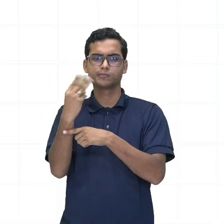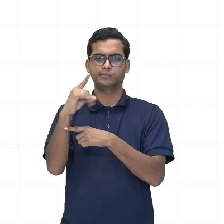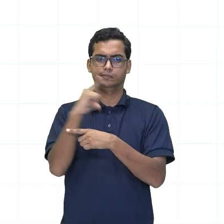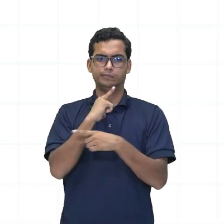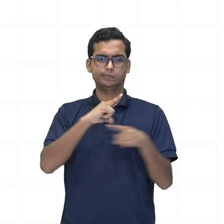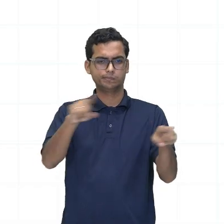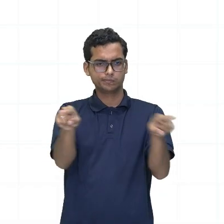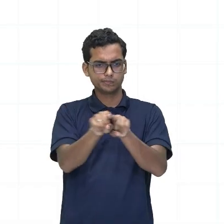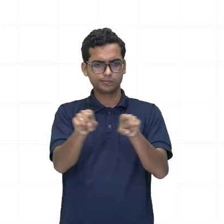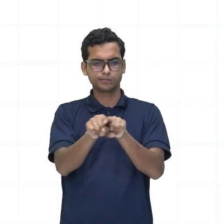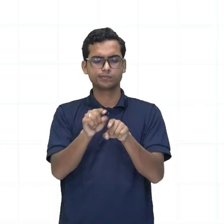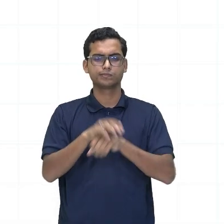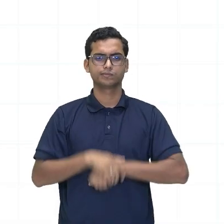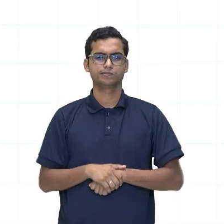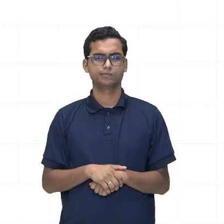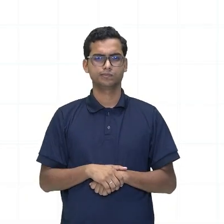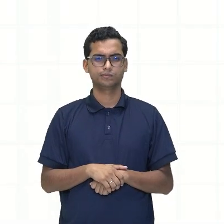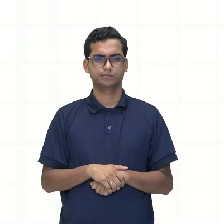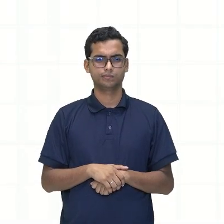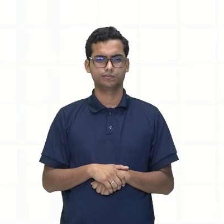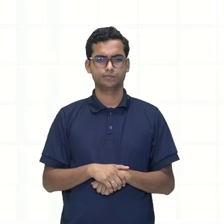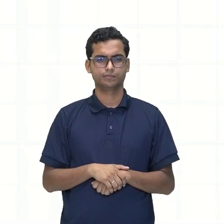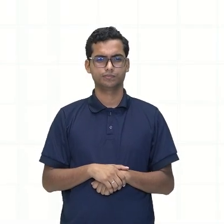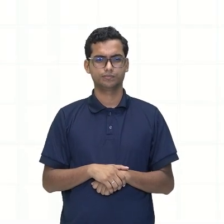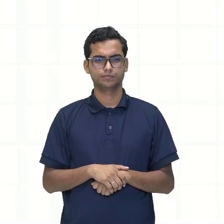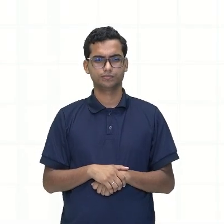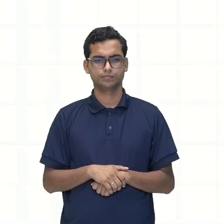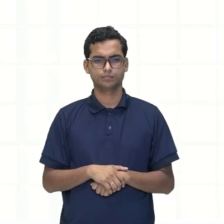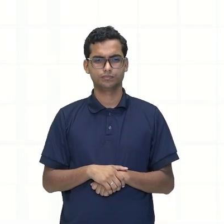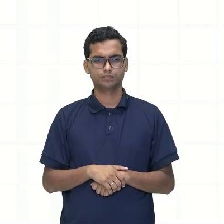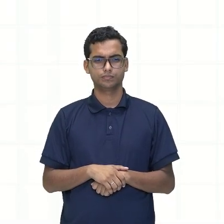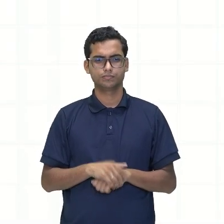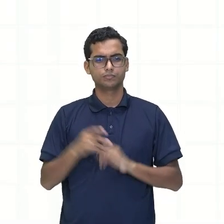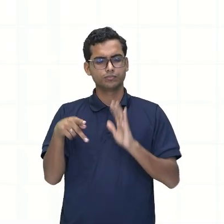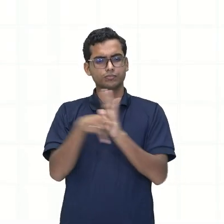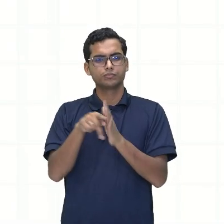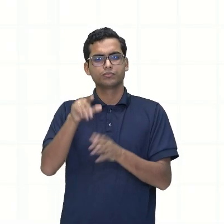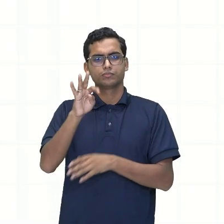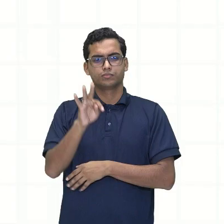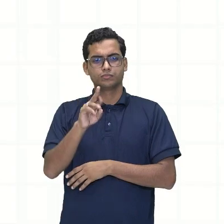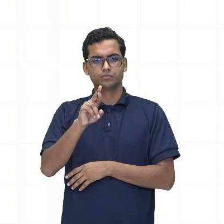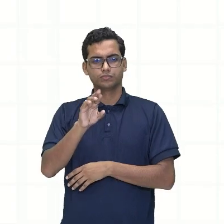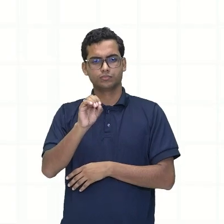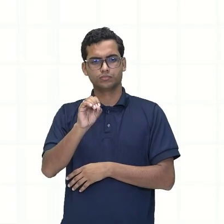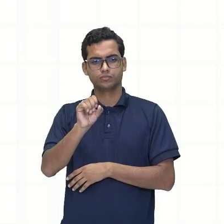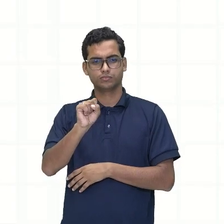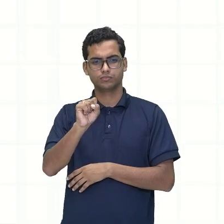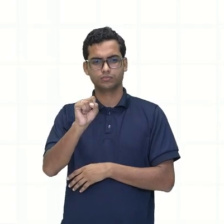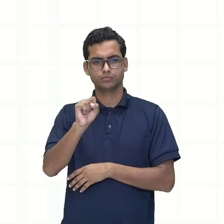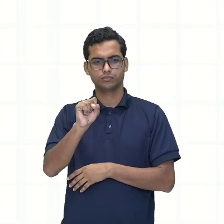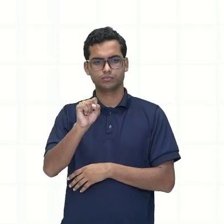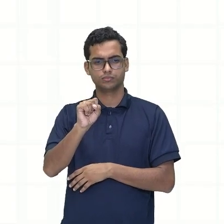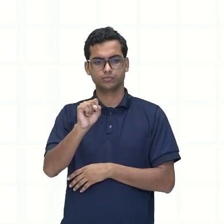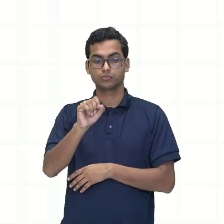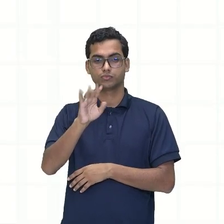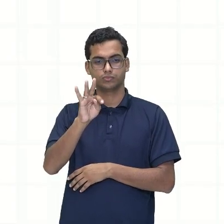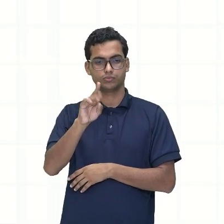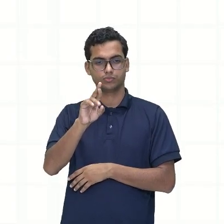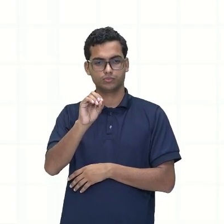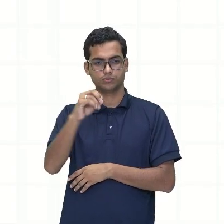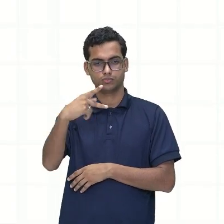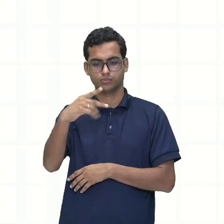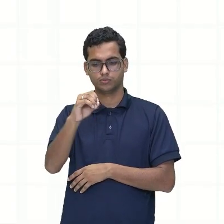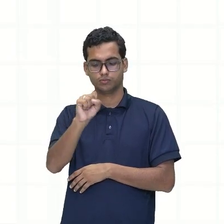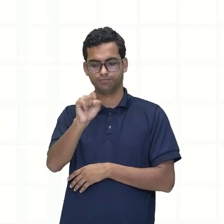atmosférico encontra-se na troposfera, certo? Na